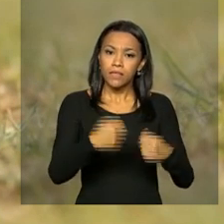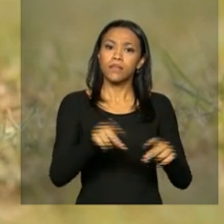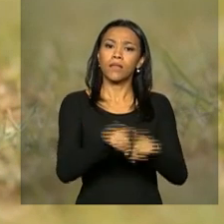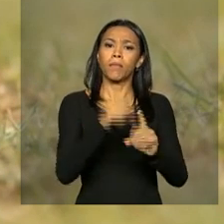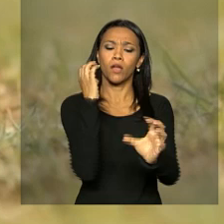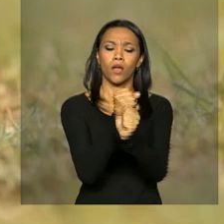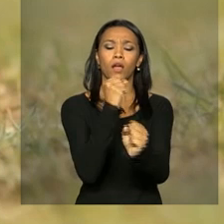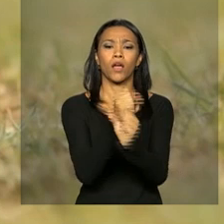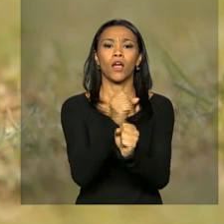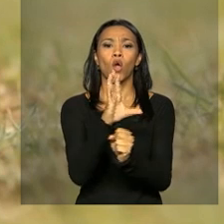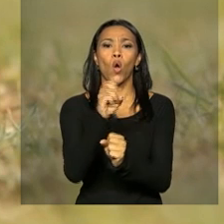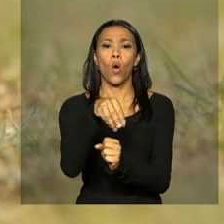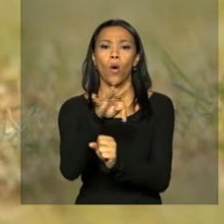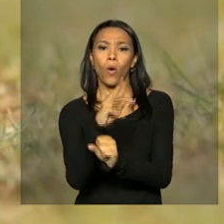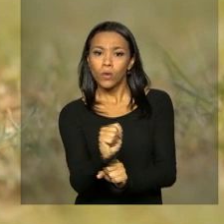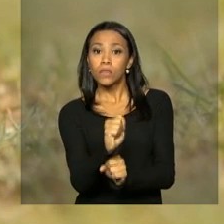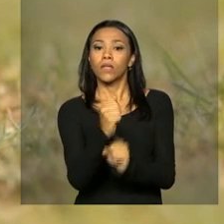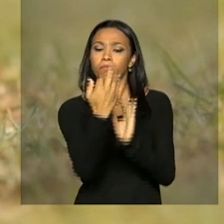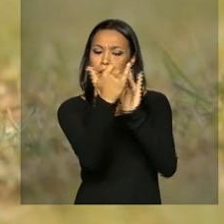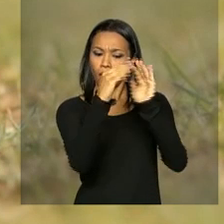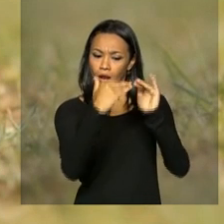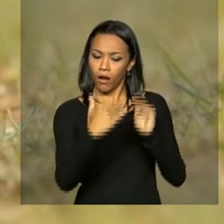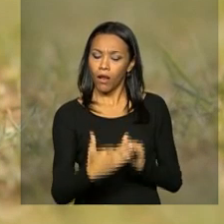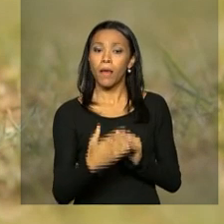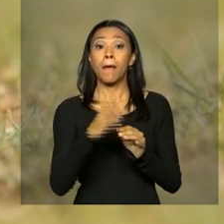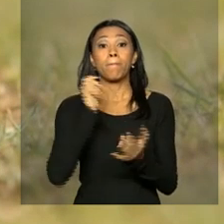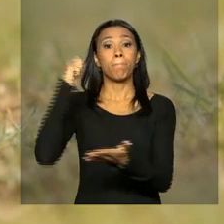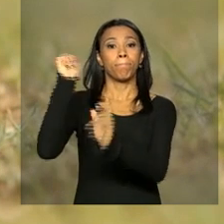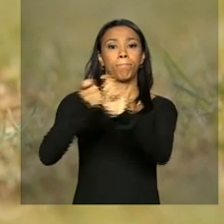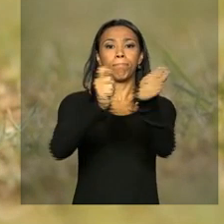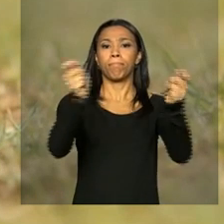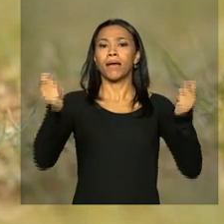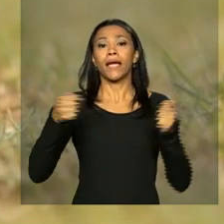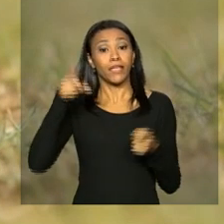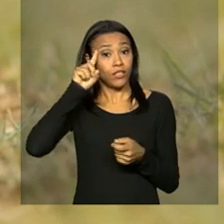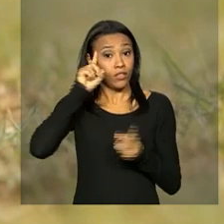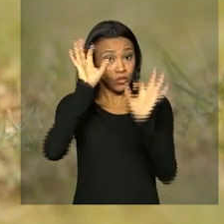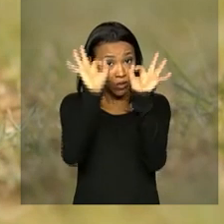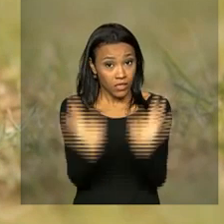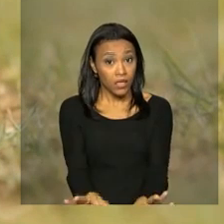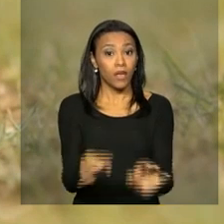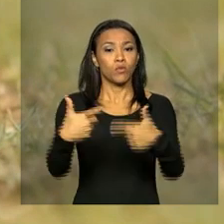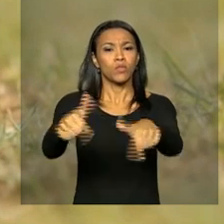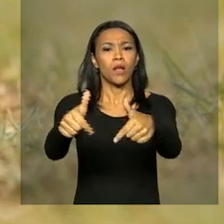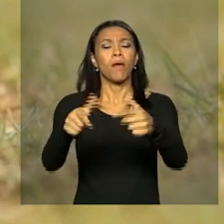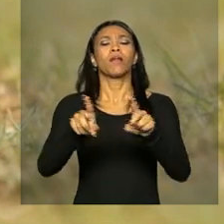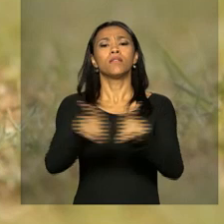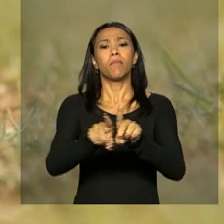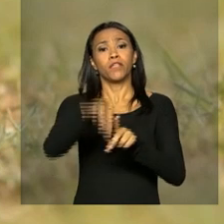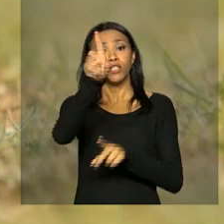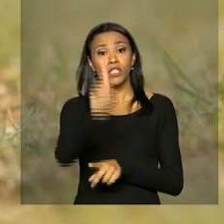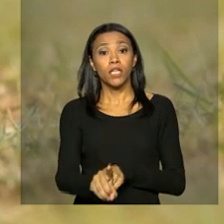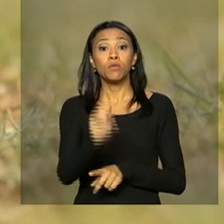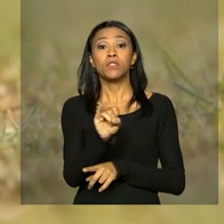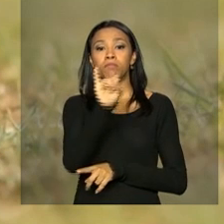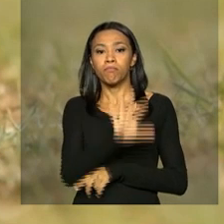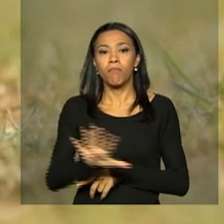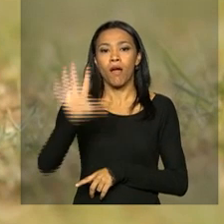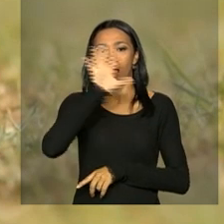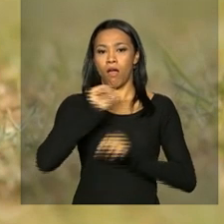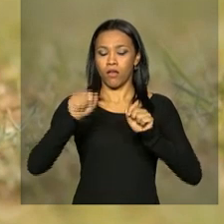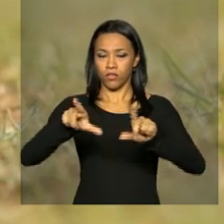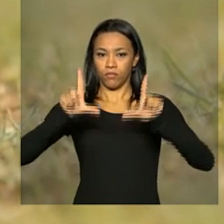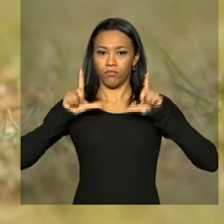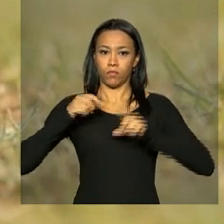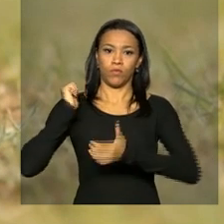conta padronizadas e auditadas, pagar em dia as obrigações tributárias, trabalhistas e o direito de imagem dos atletas,